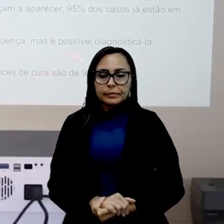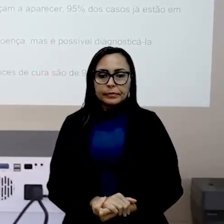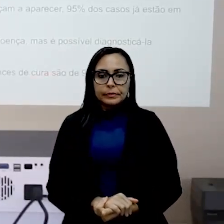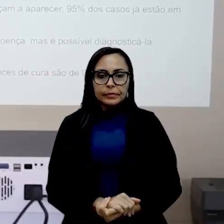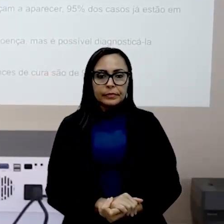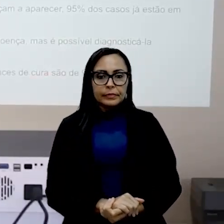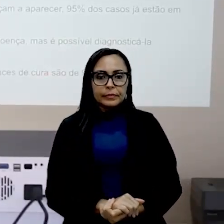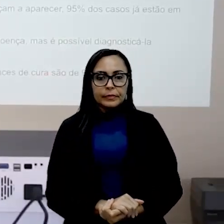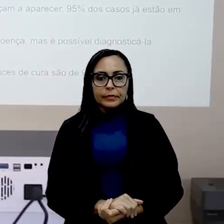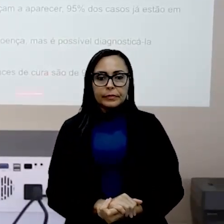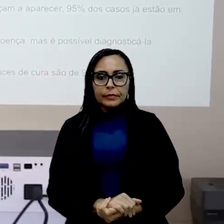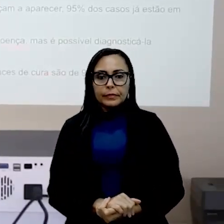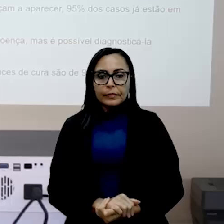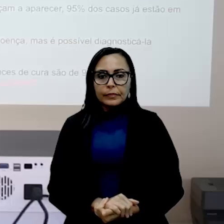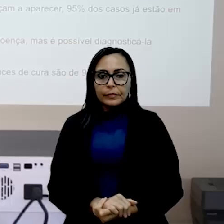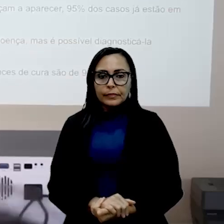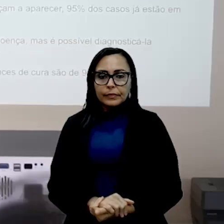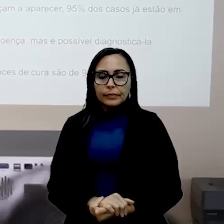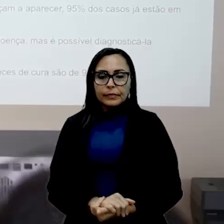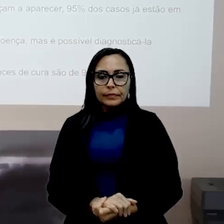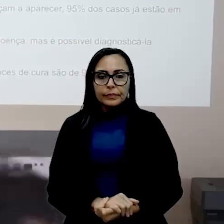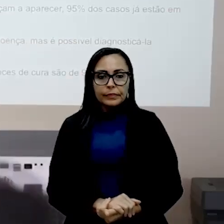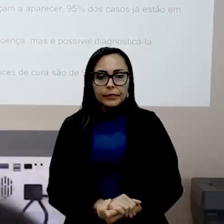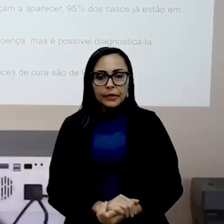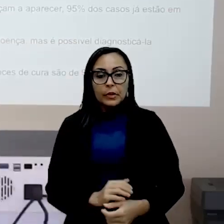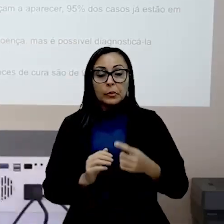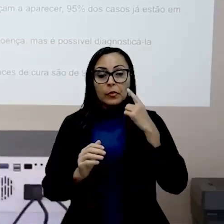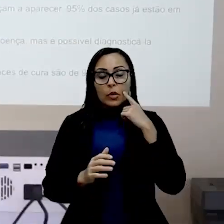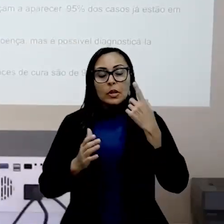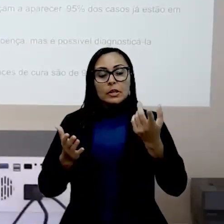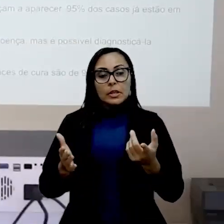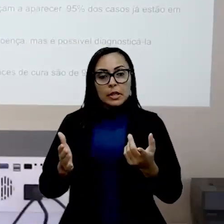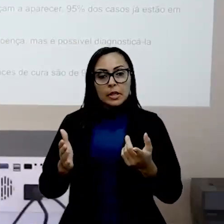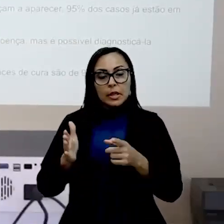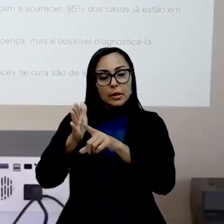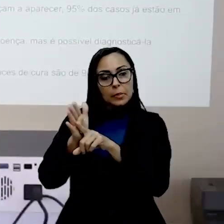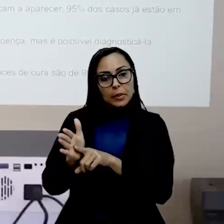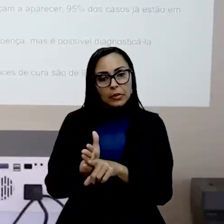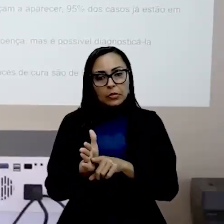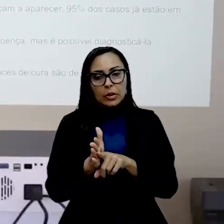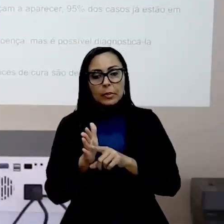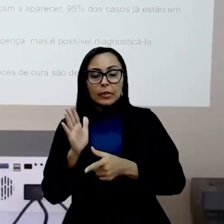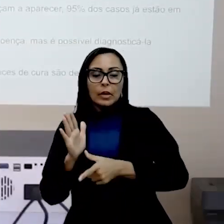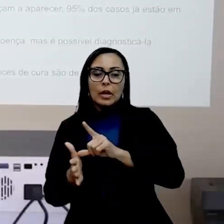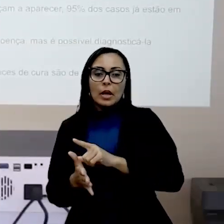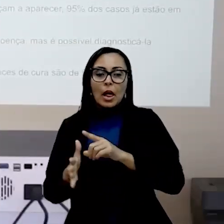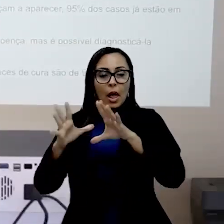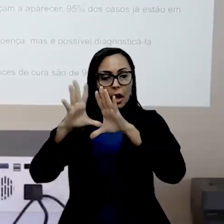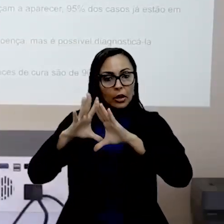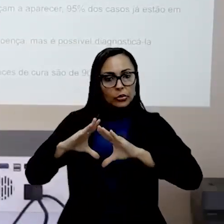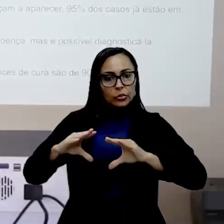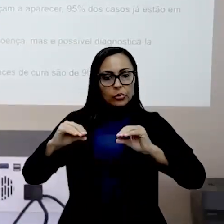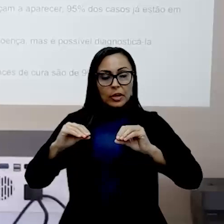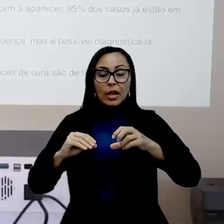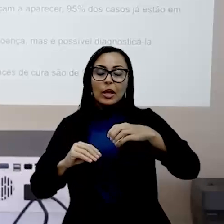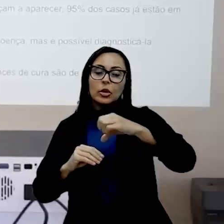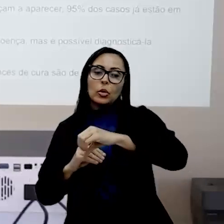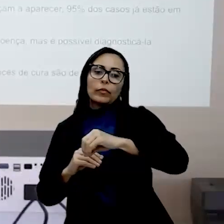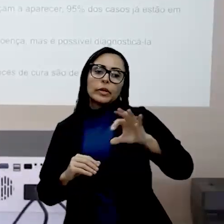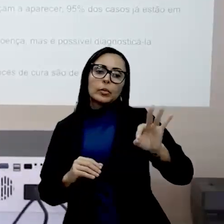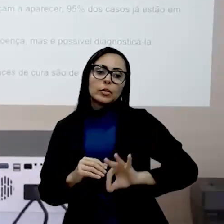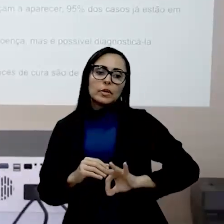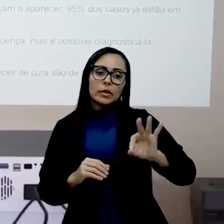Como eu falei, como você diagnostica precocemente, a cura desse tumor chega a 90%.